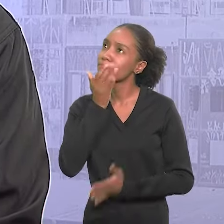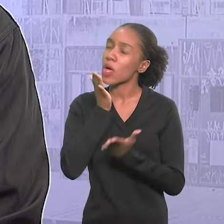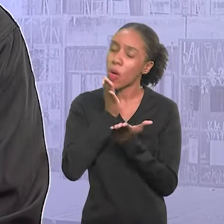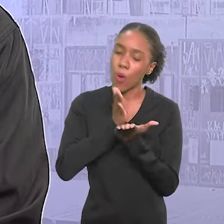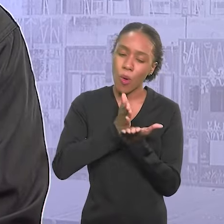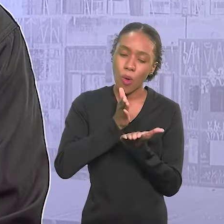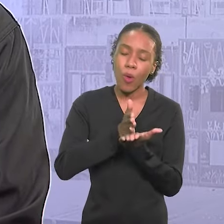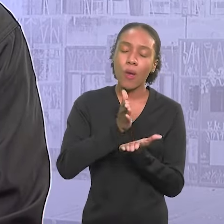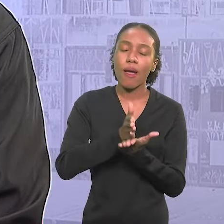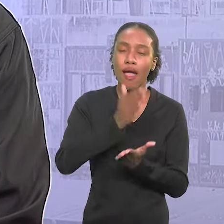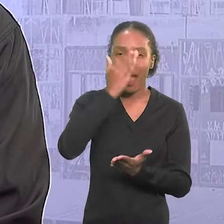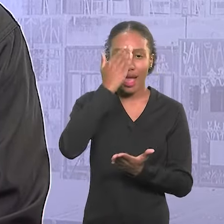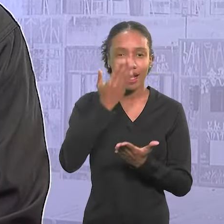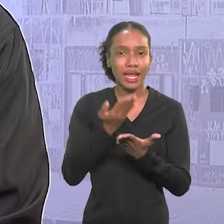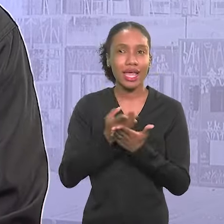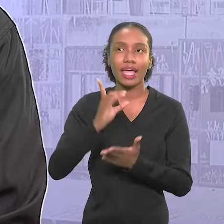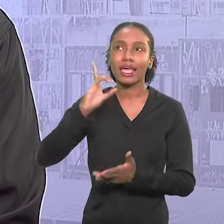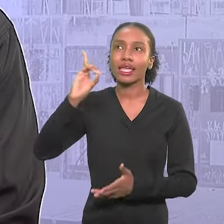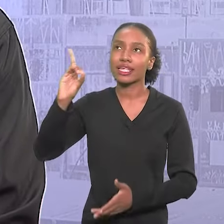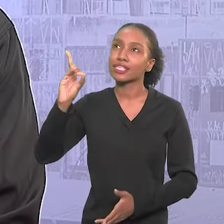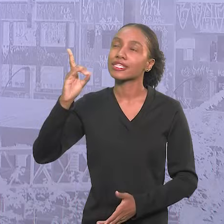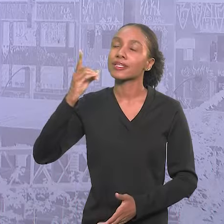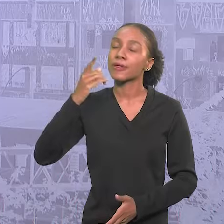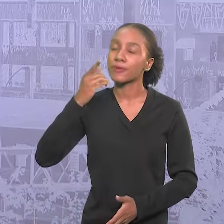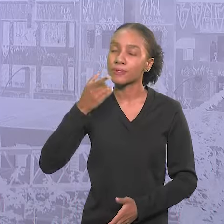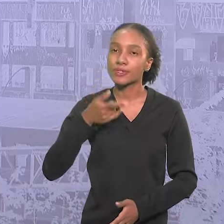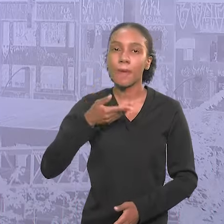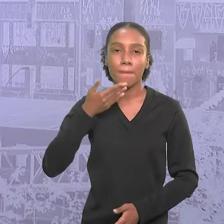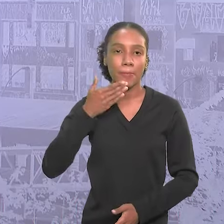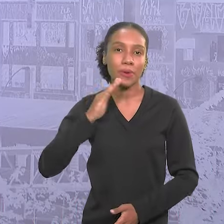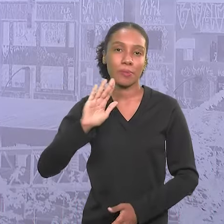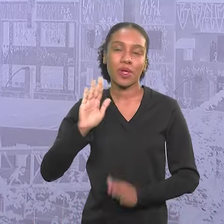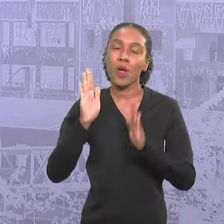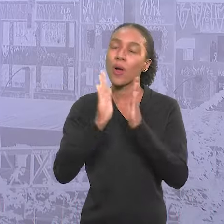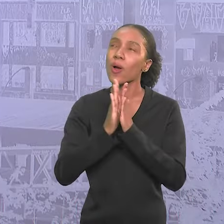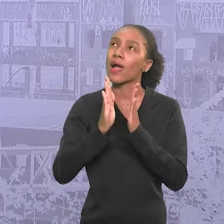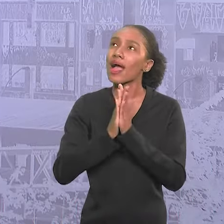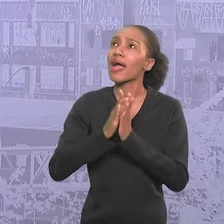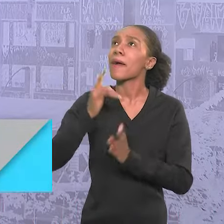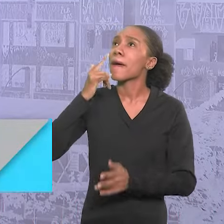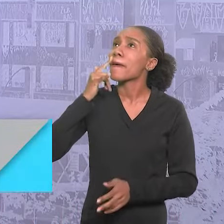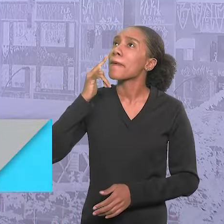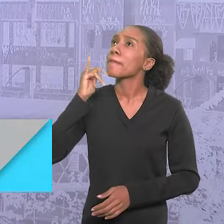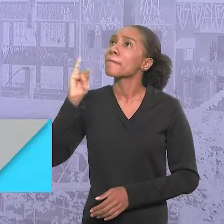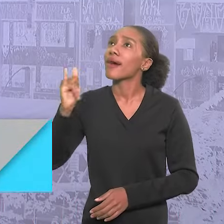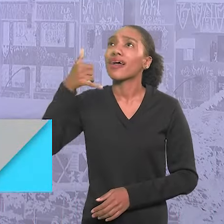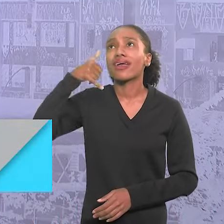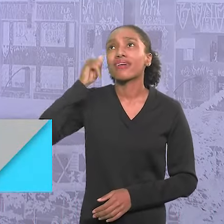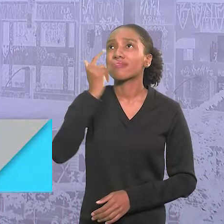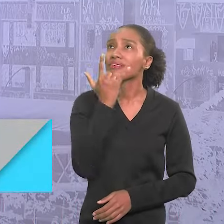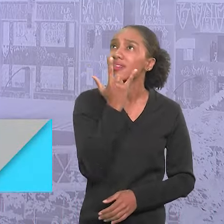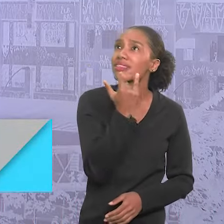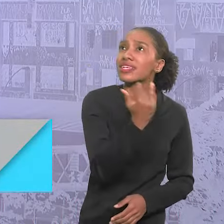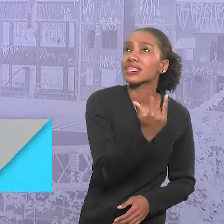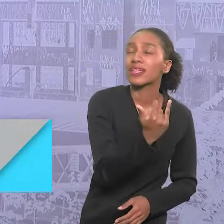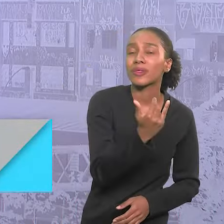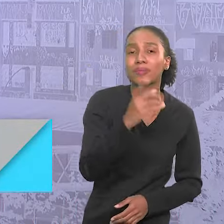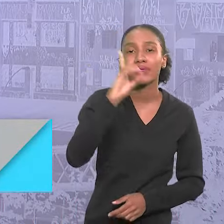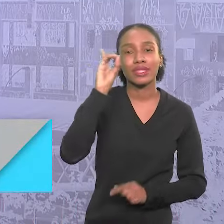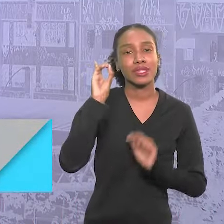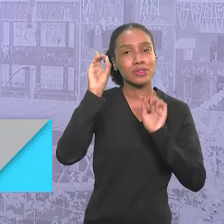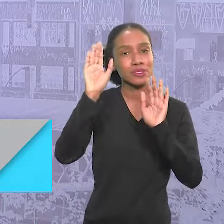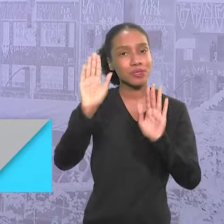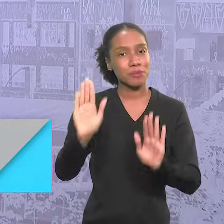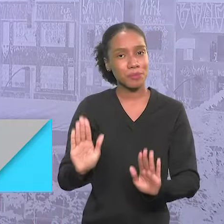seguir em frente Crendo na promessa do pai e Ordem pai livra-me da Tentação que